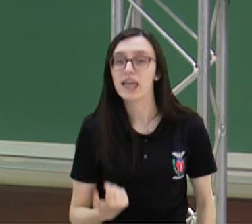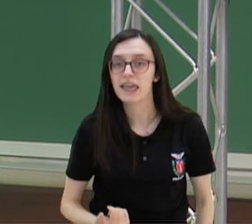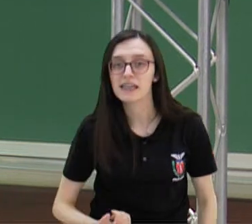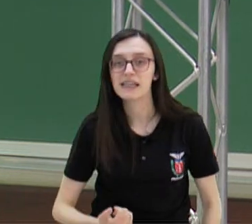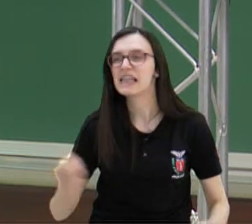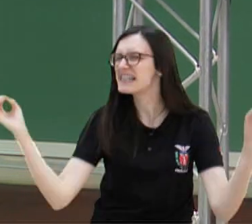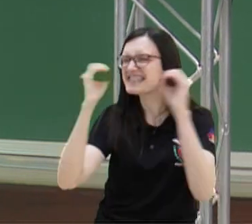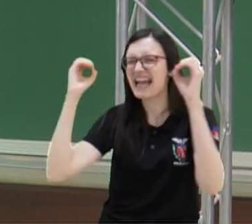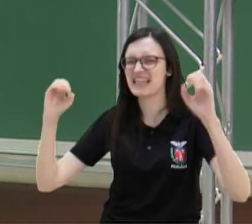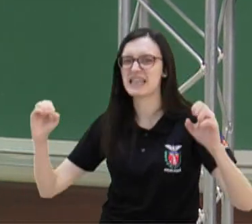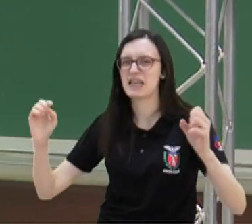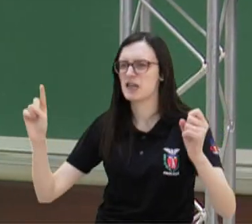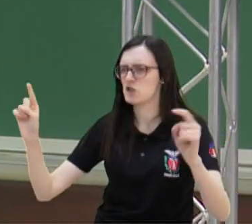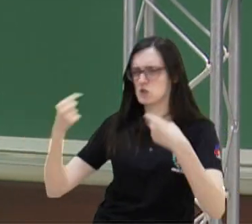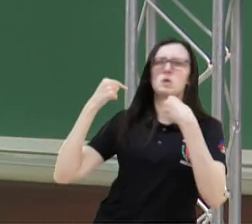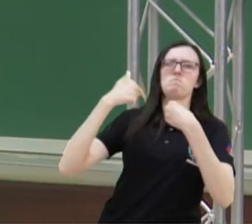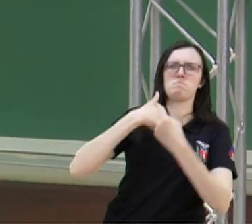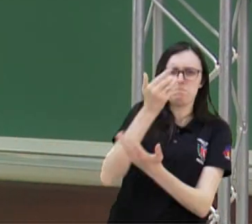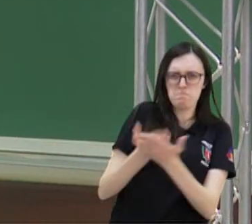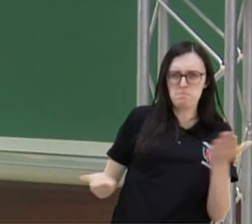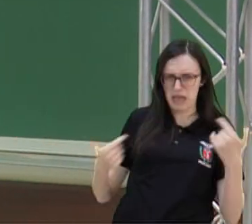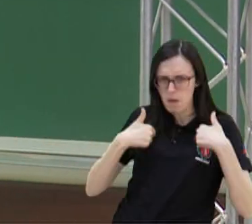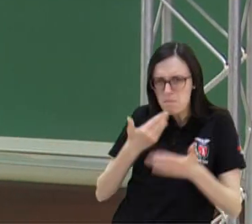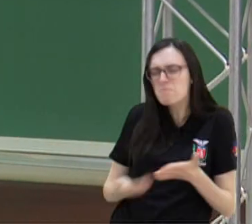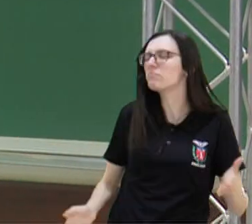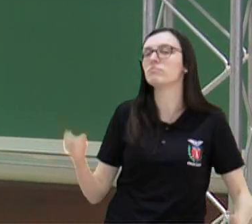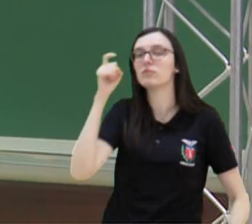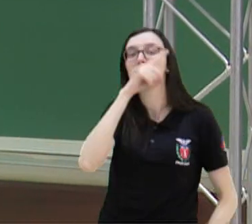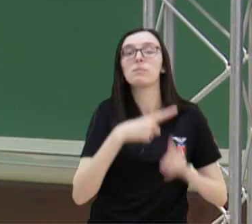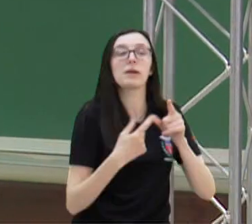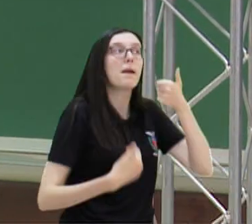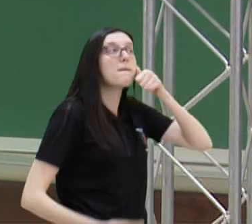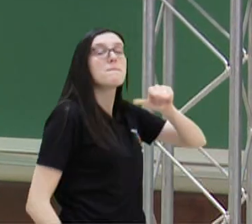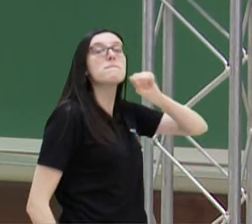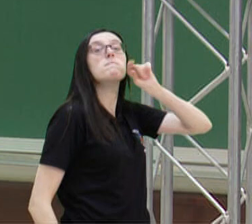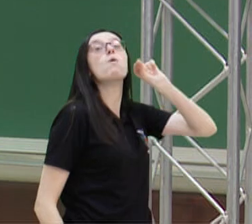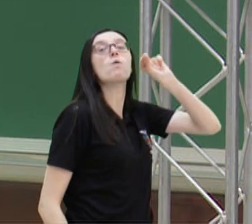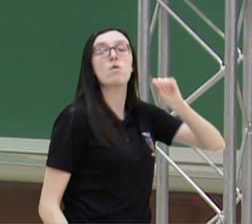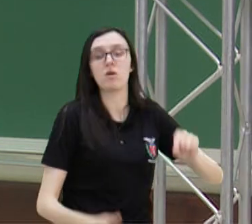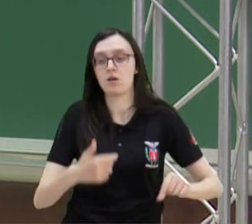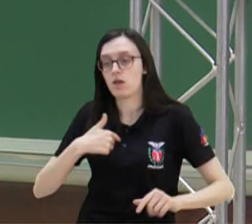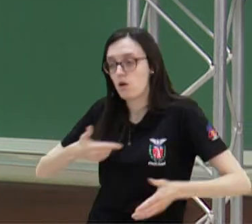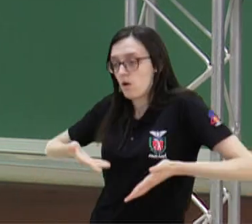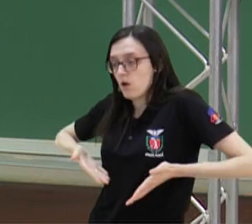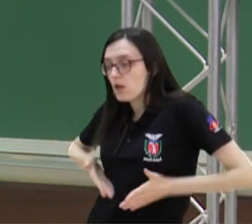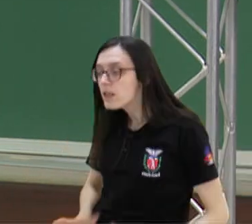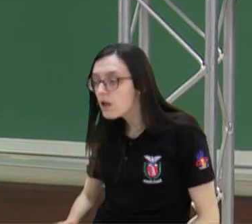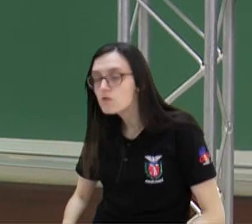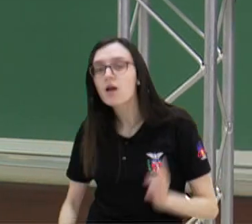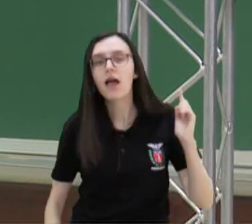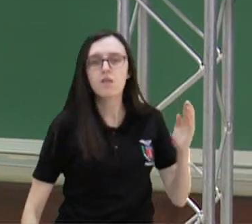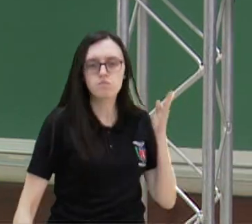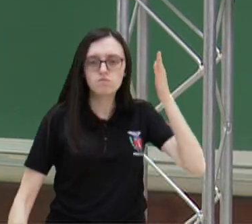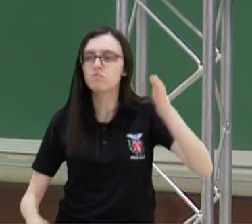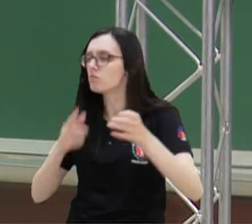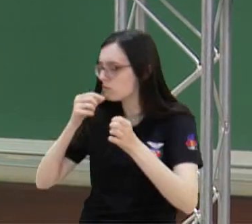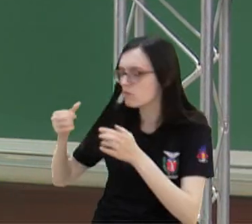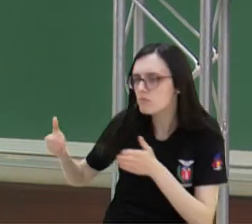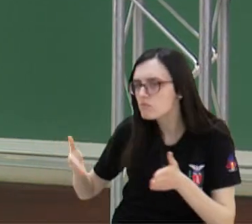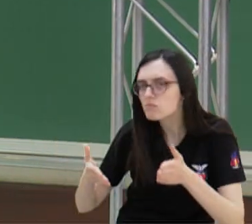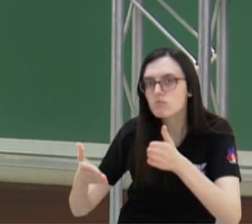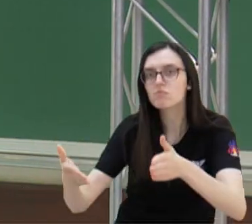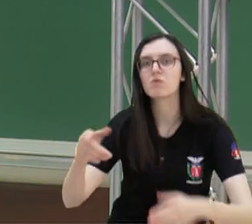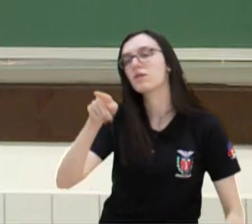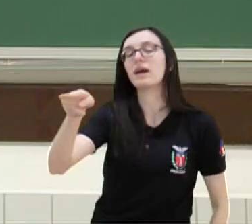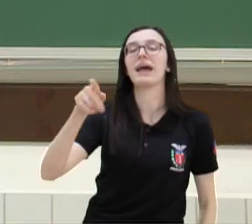nada poderia derrotá-lo, porque sua mãe, Tétis, quando ele havia nascido, ela foi até o rio Estige. E